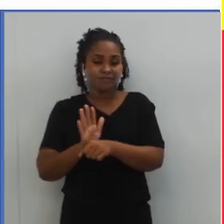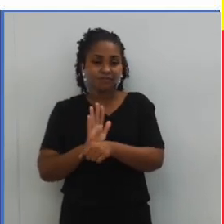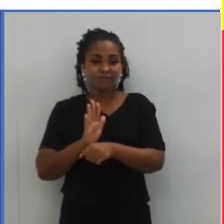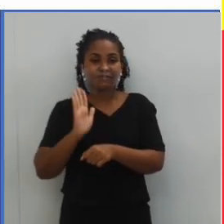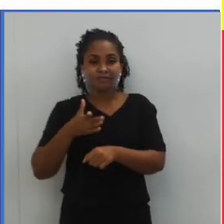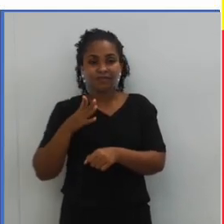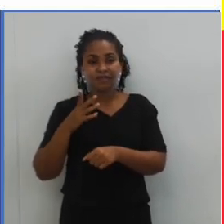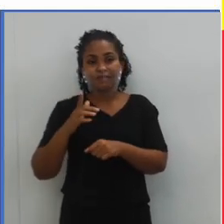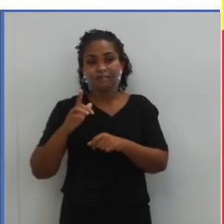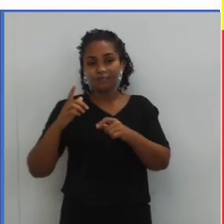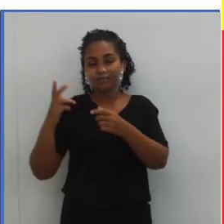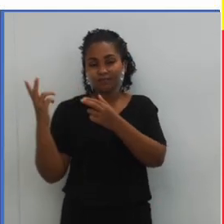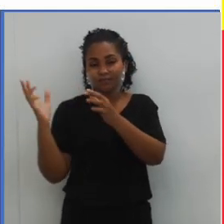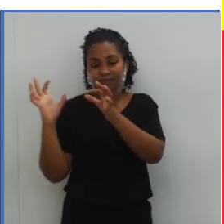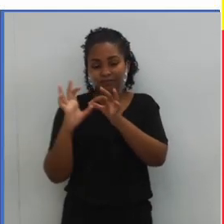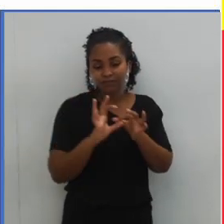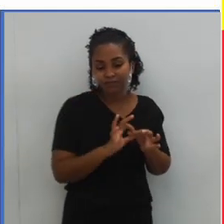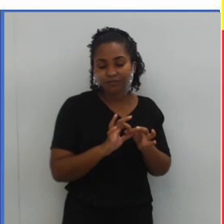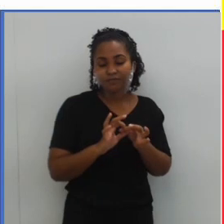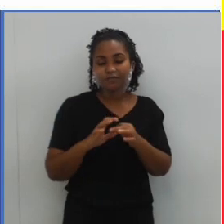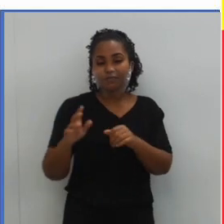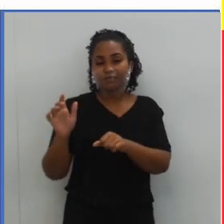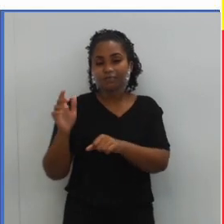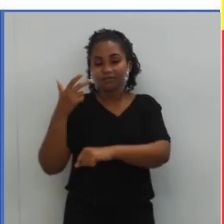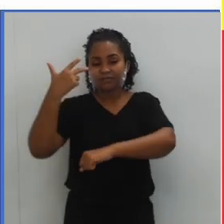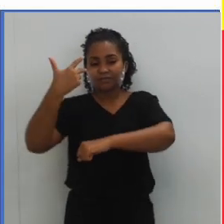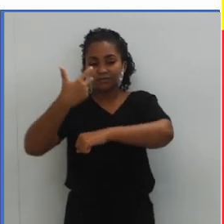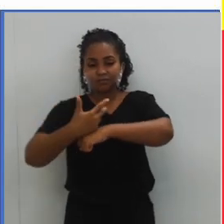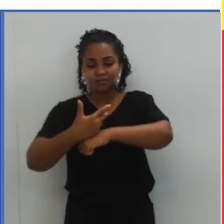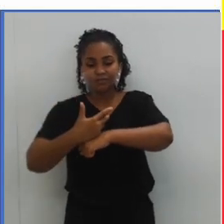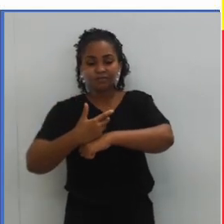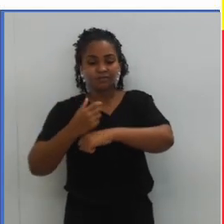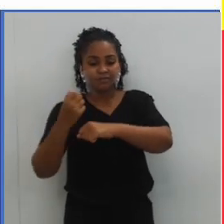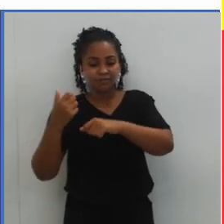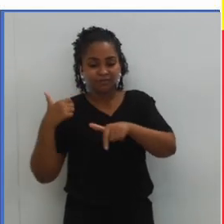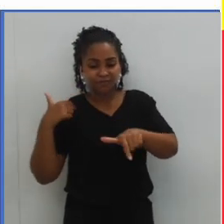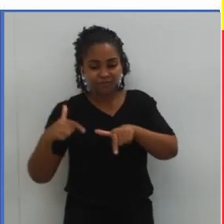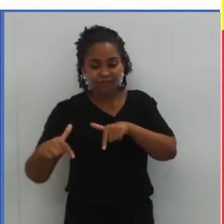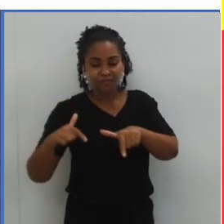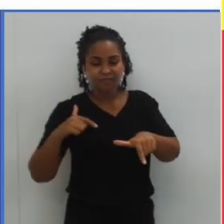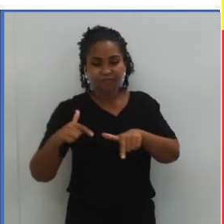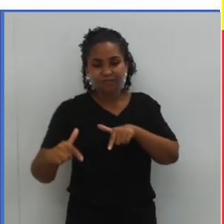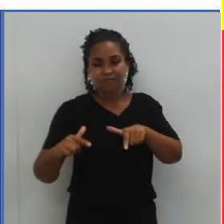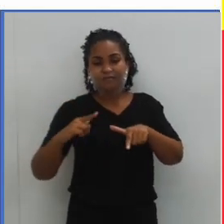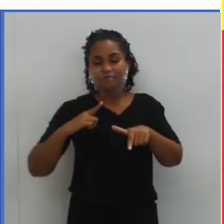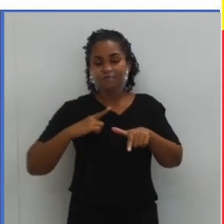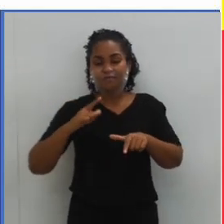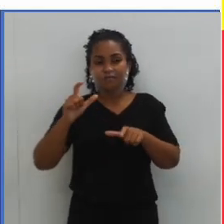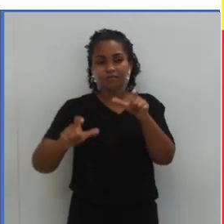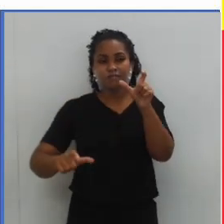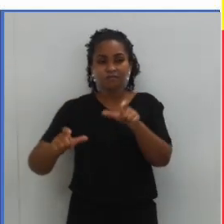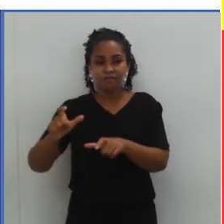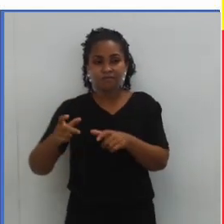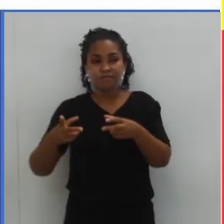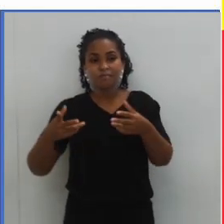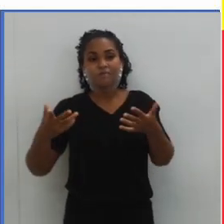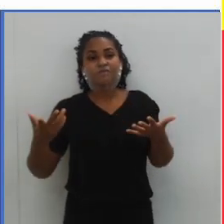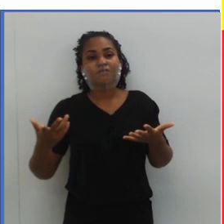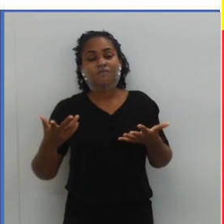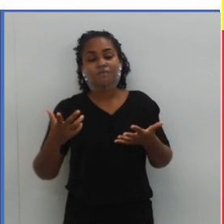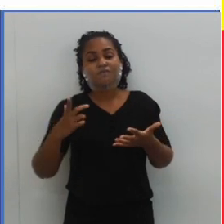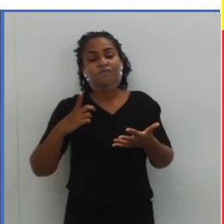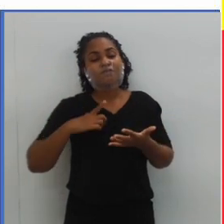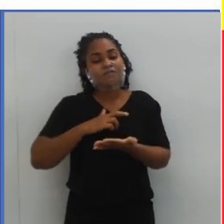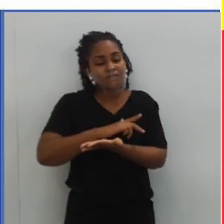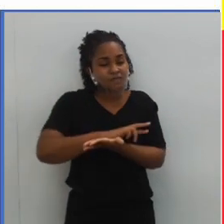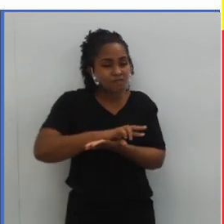filmagem, né, então a quantidade de trabalhadores que estão na cena, né, para se produzir e filmar, né? Então, assim, existem muitos efeitos,